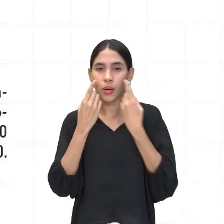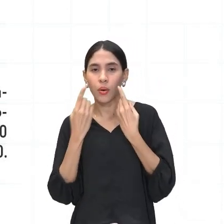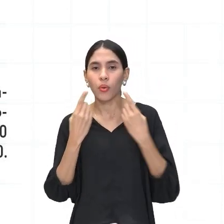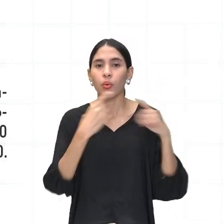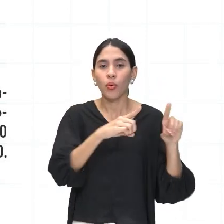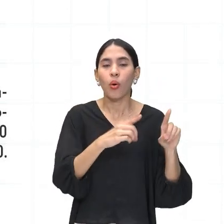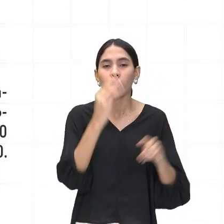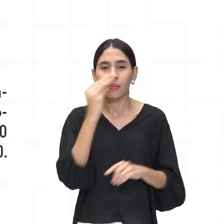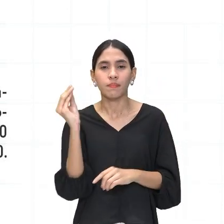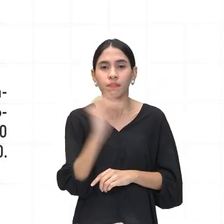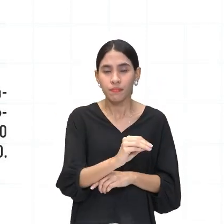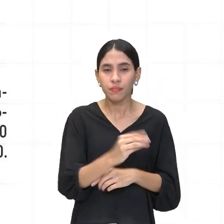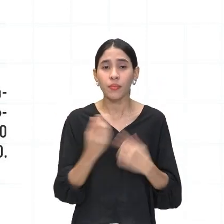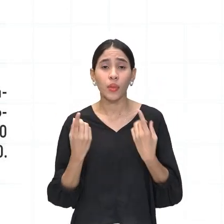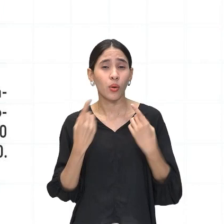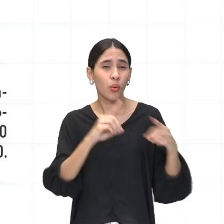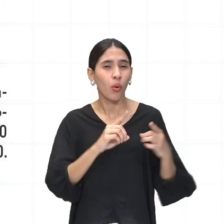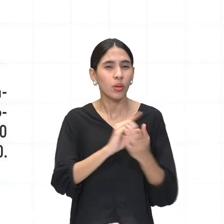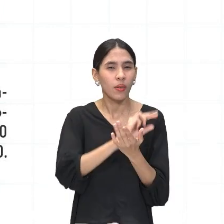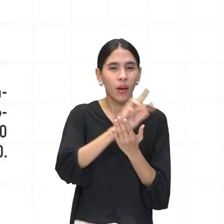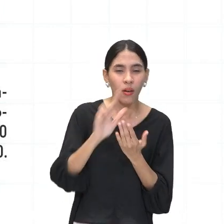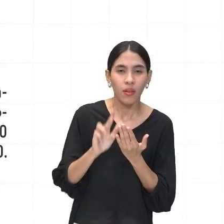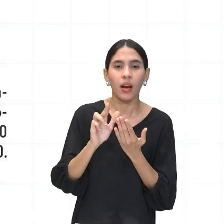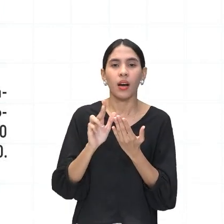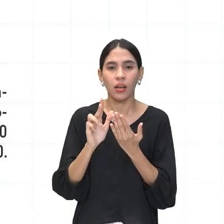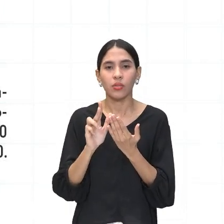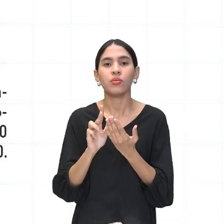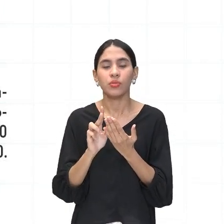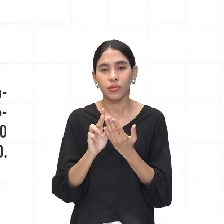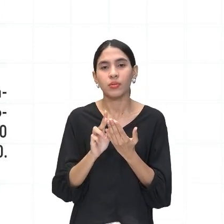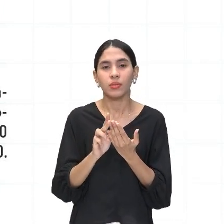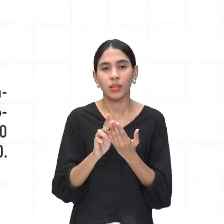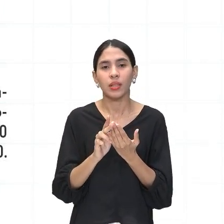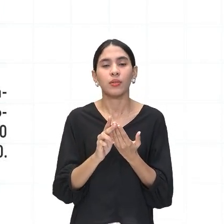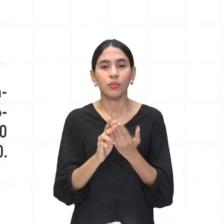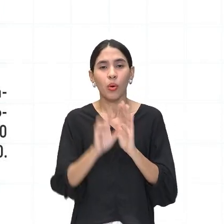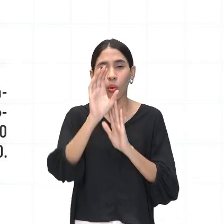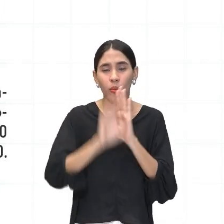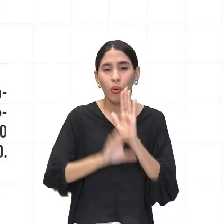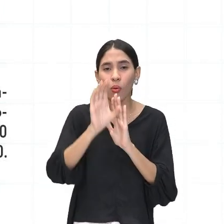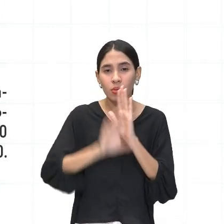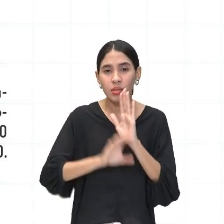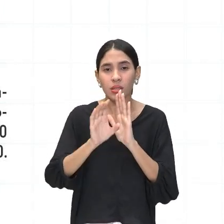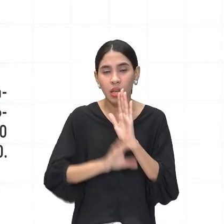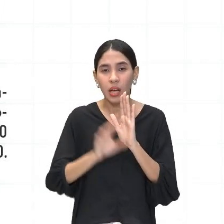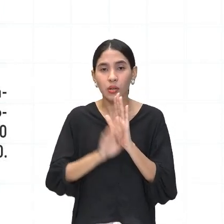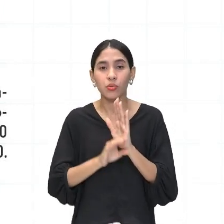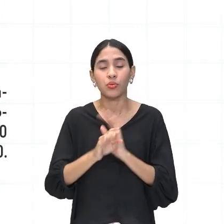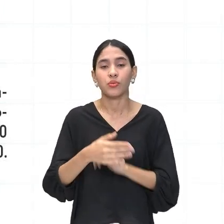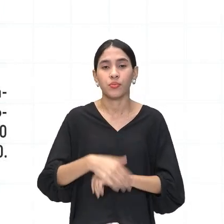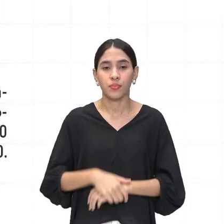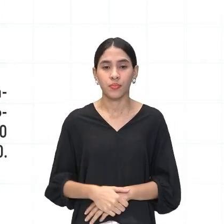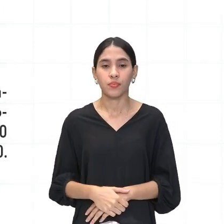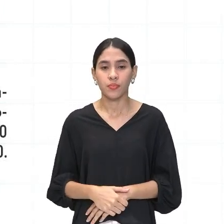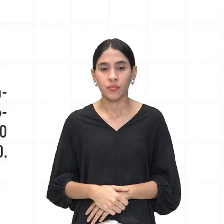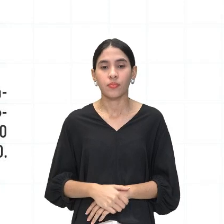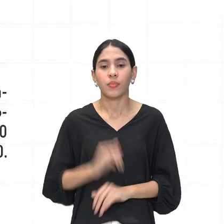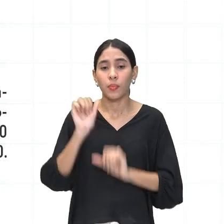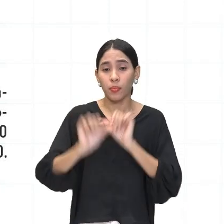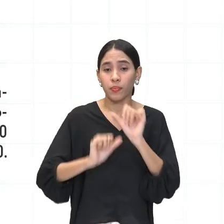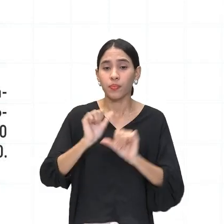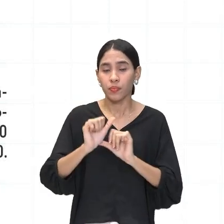opressão. Então percebam que começa de uma declaração universal, passa para a Constituição de